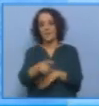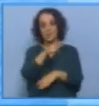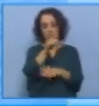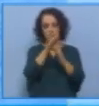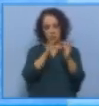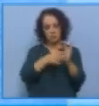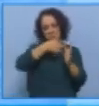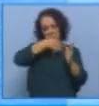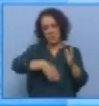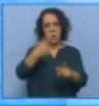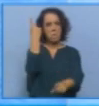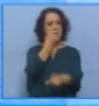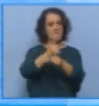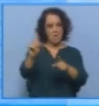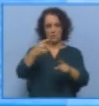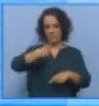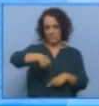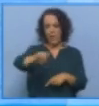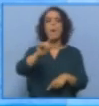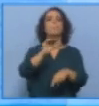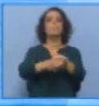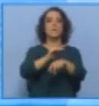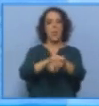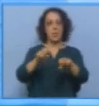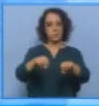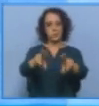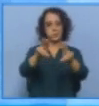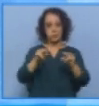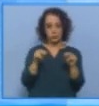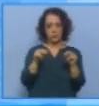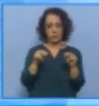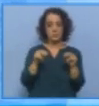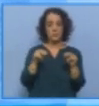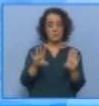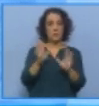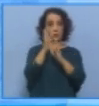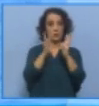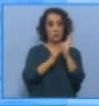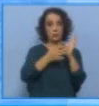libertar do pecado e que se entrega porque